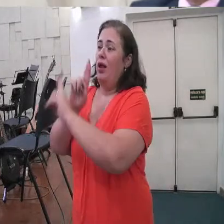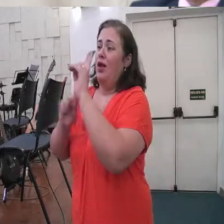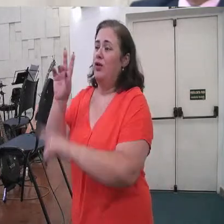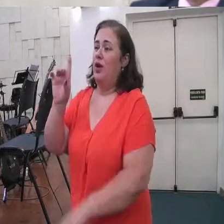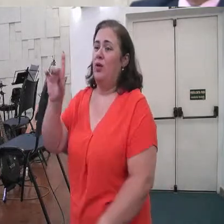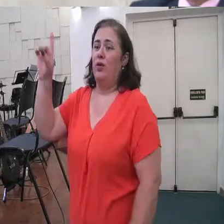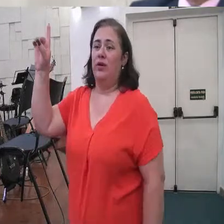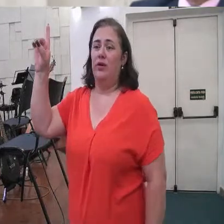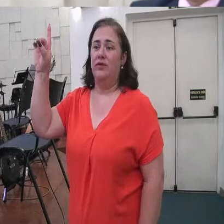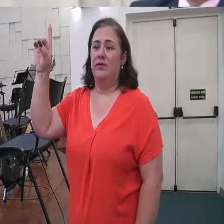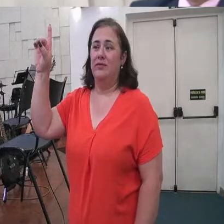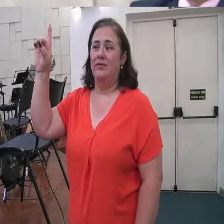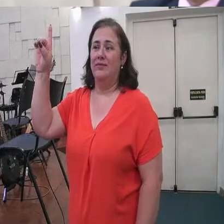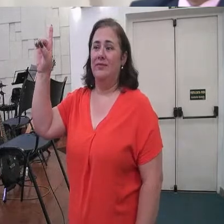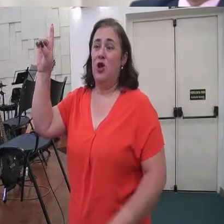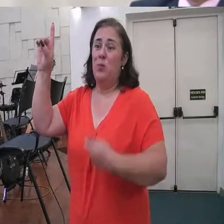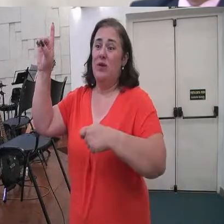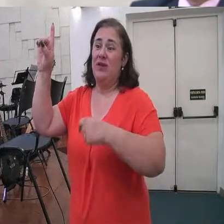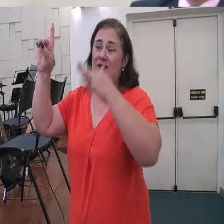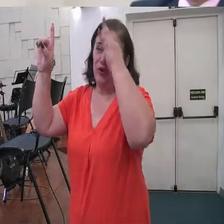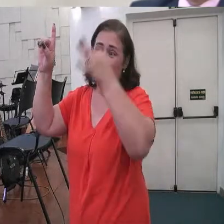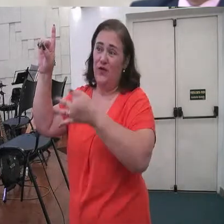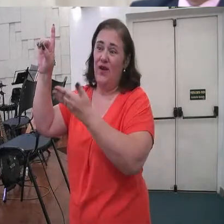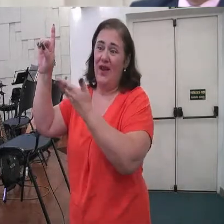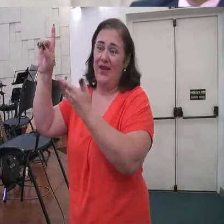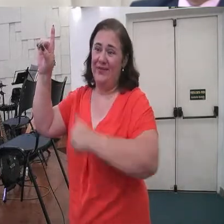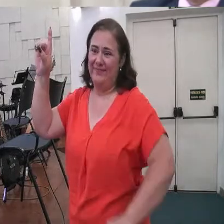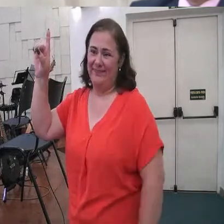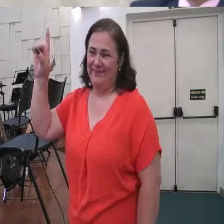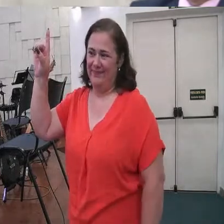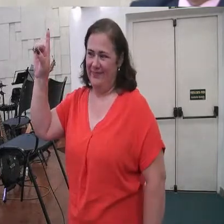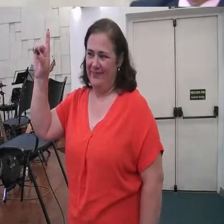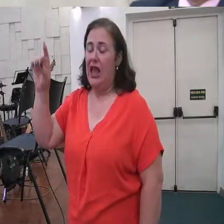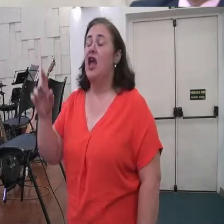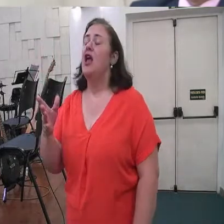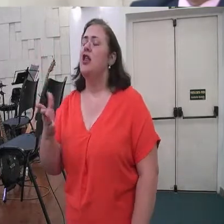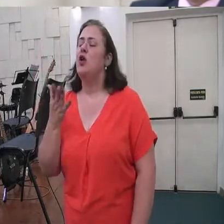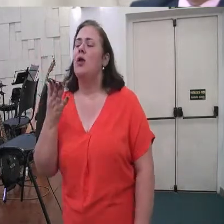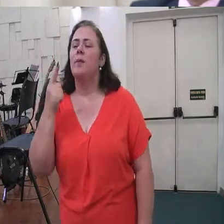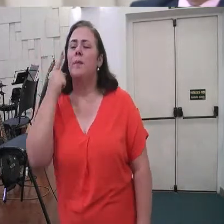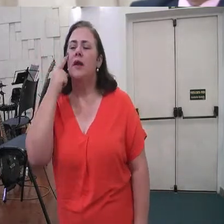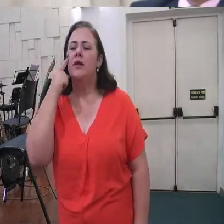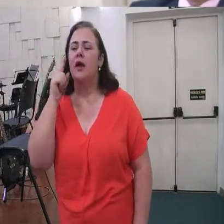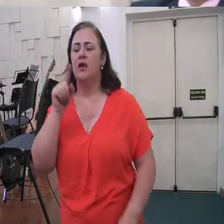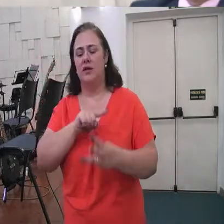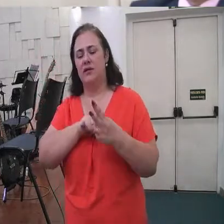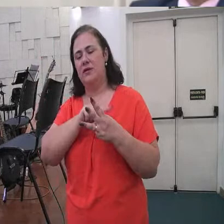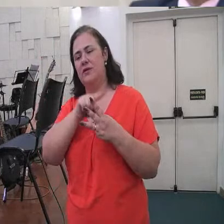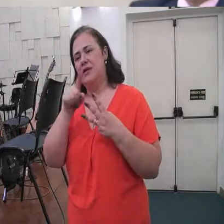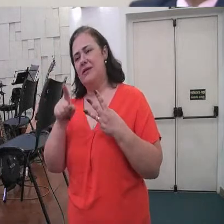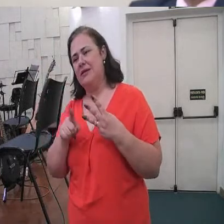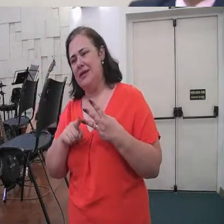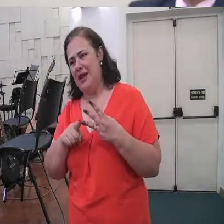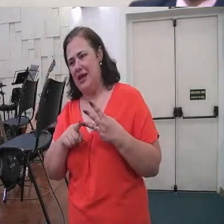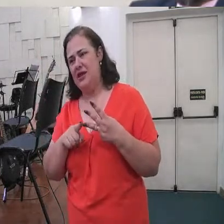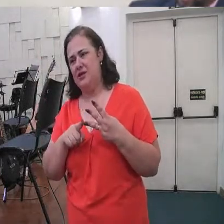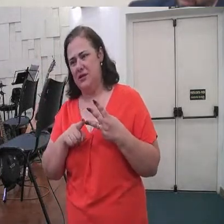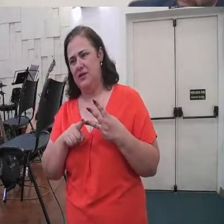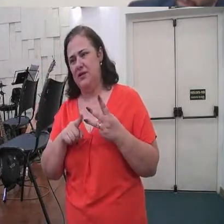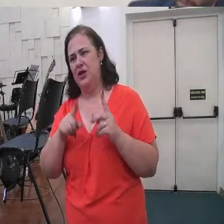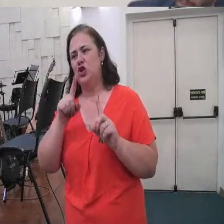Então qual o tipo de fé que agrada a Deus? Eu quero pensar com vocês pelo menos em 3 tipos. Primeiro, a